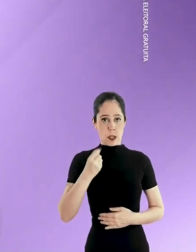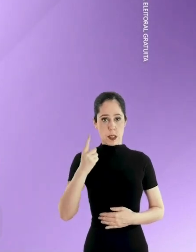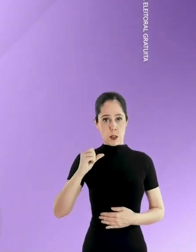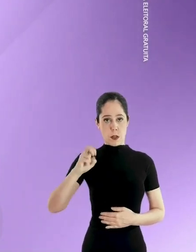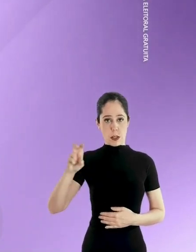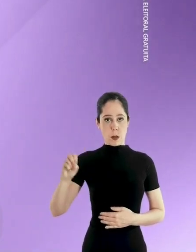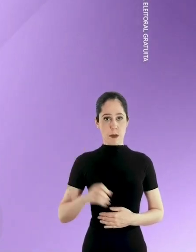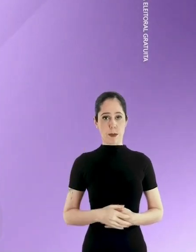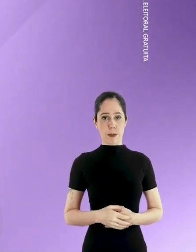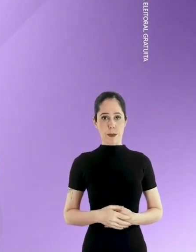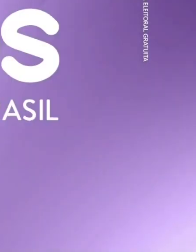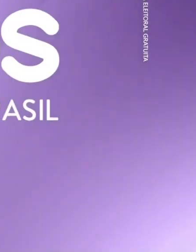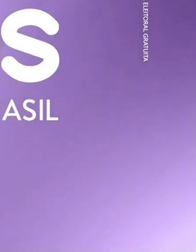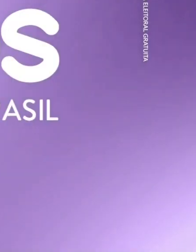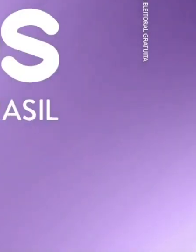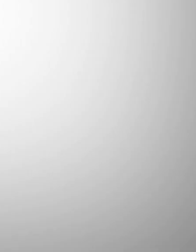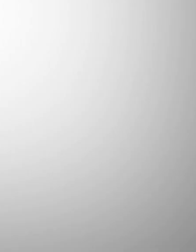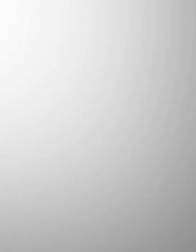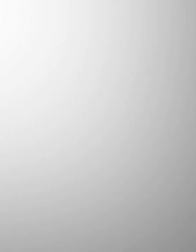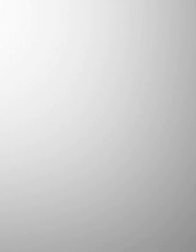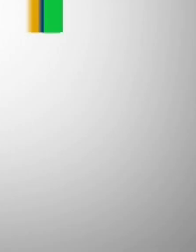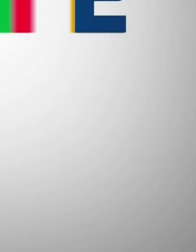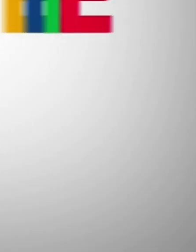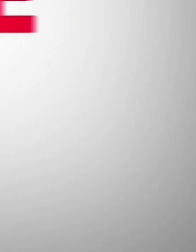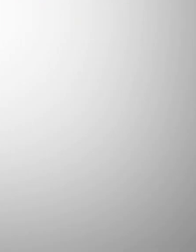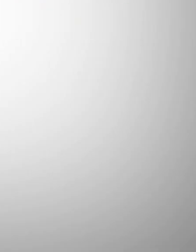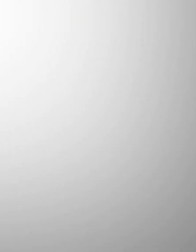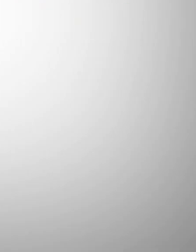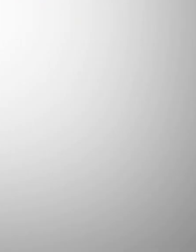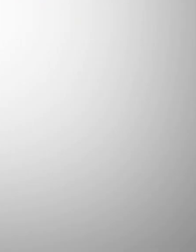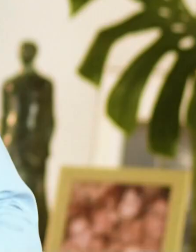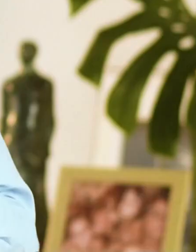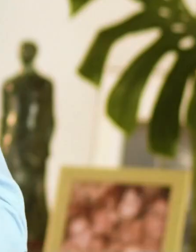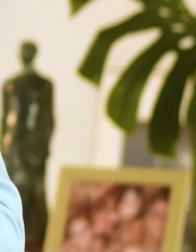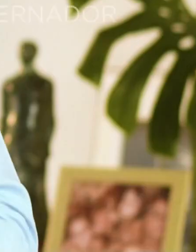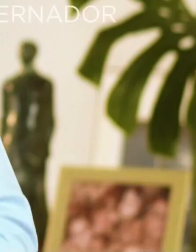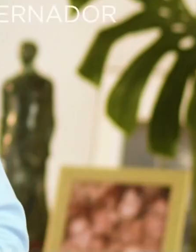deputado federal 1950. Famude Trazi!